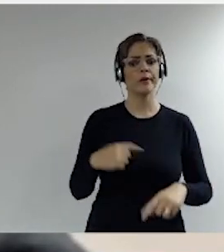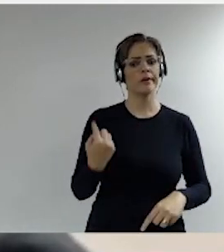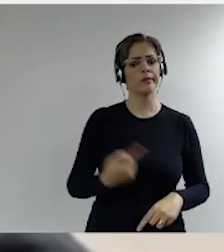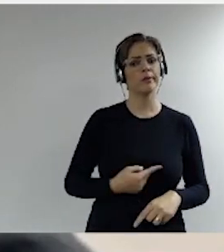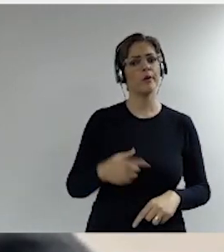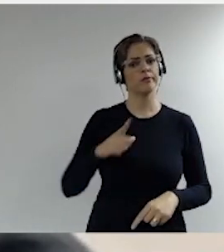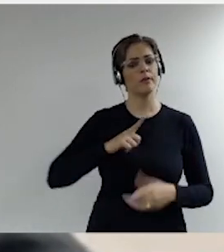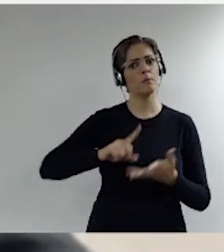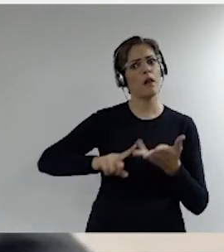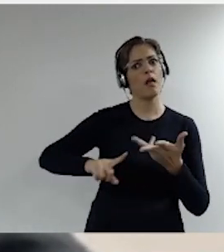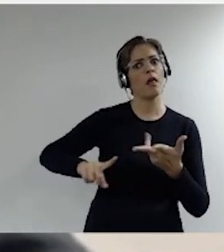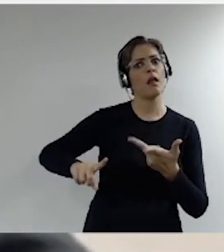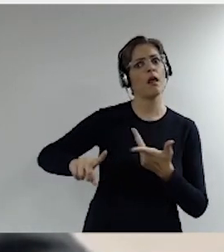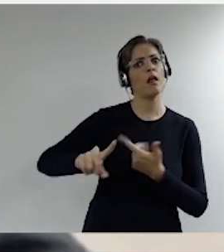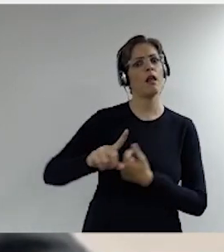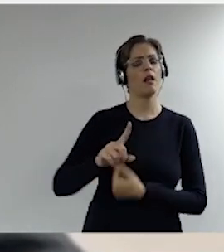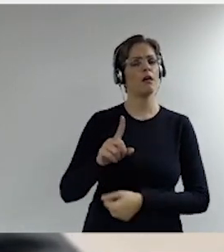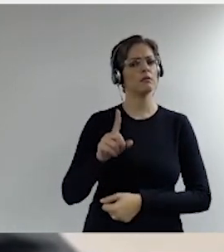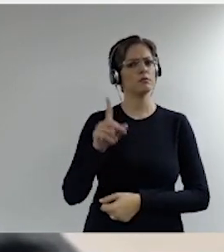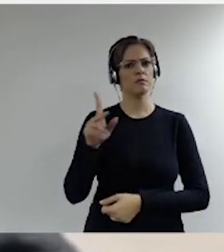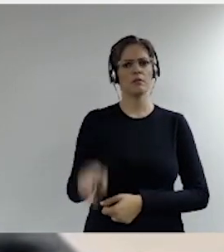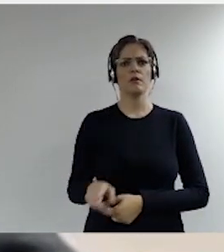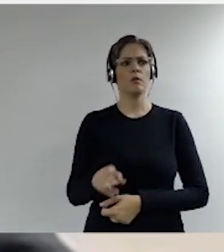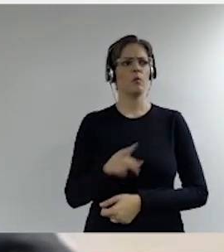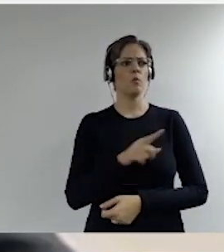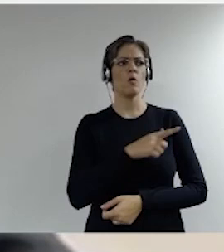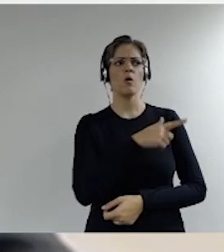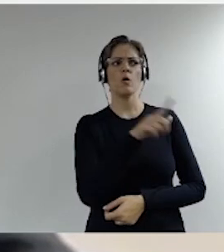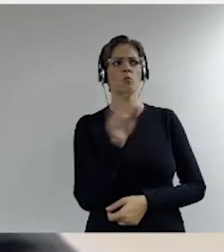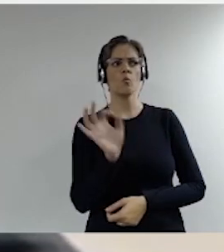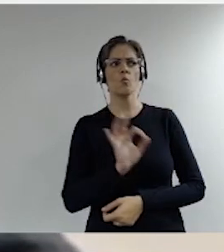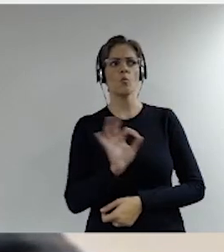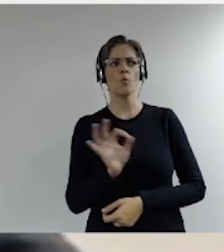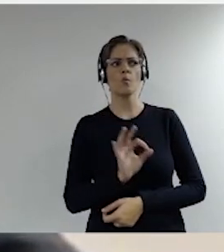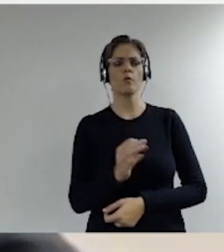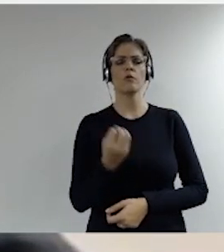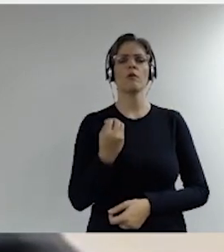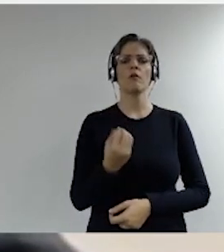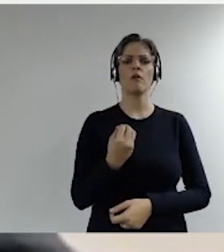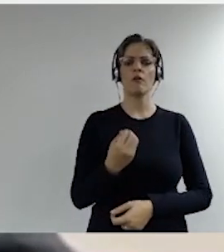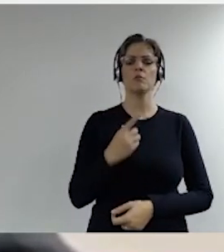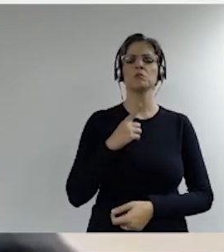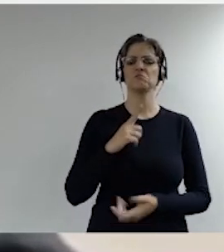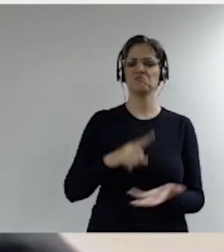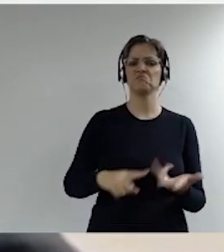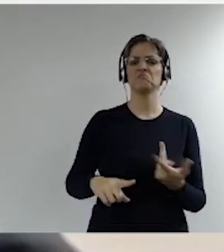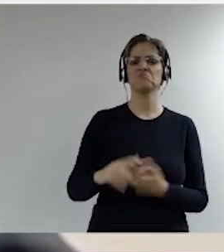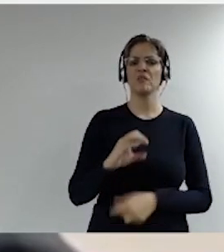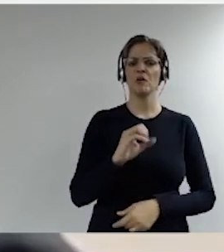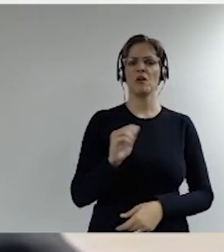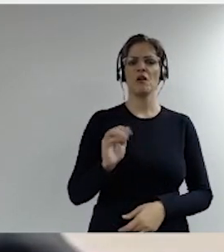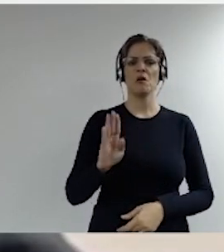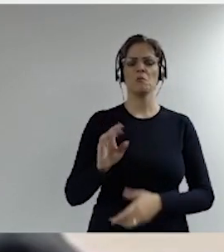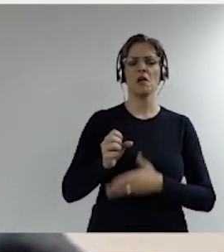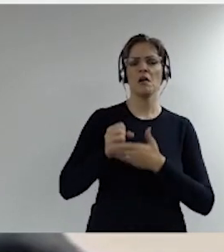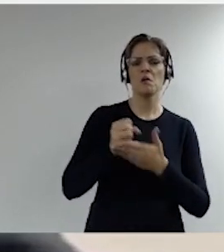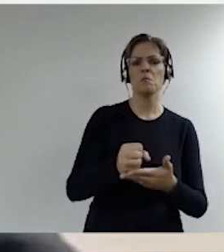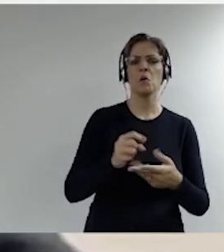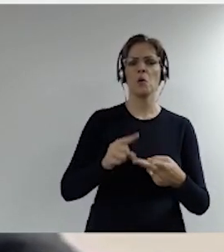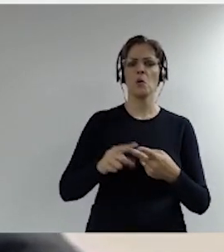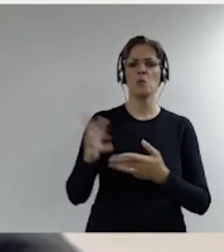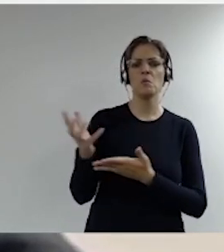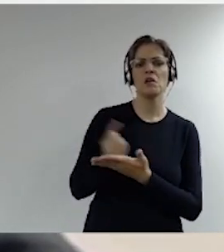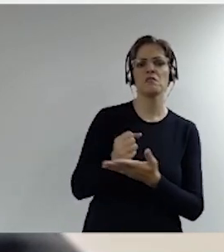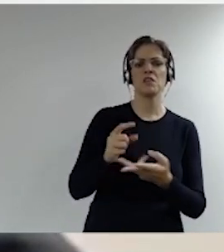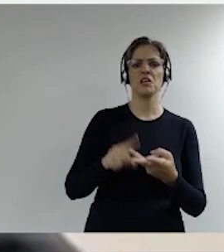do sistema os mesmos braços do sistema OAB, levando realmente assistência,